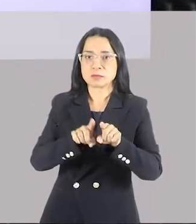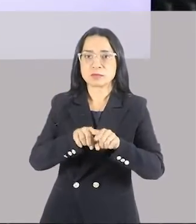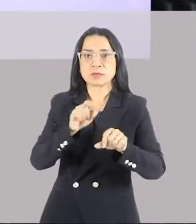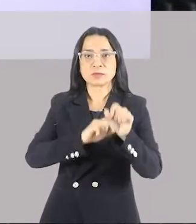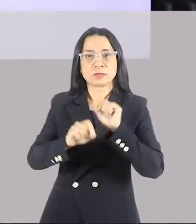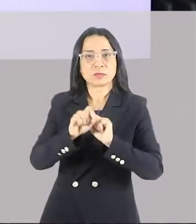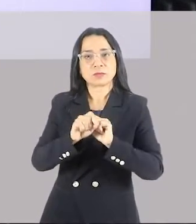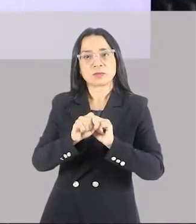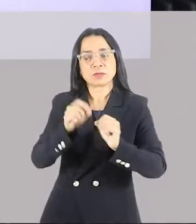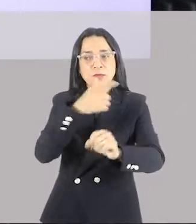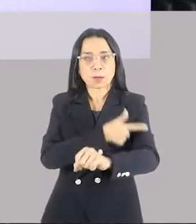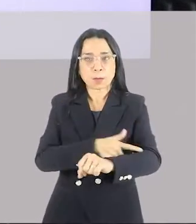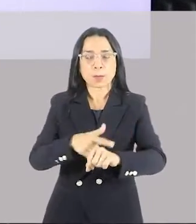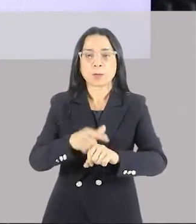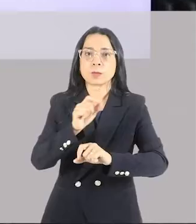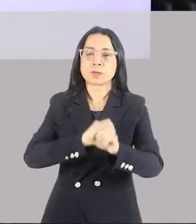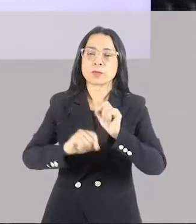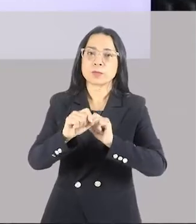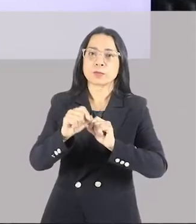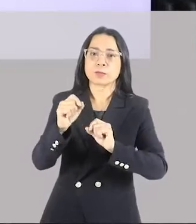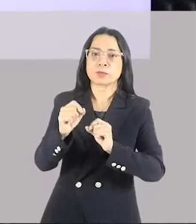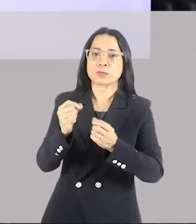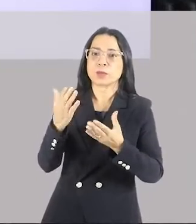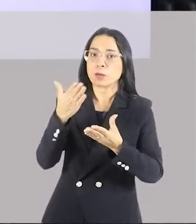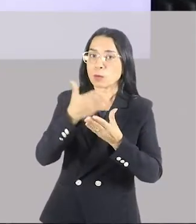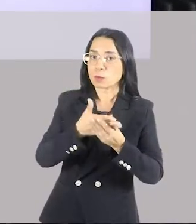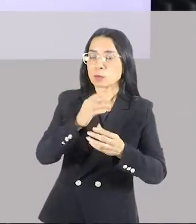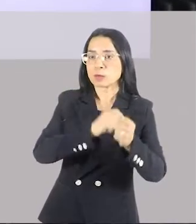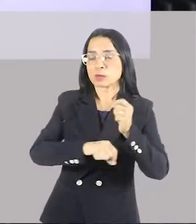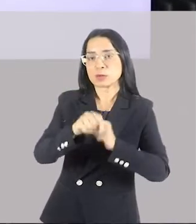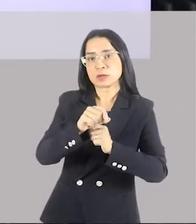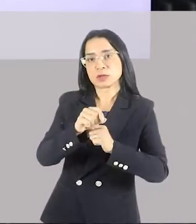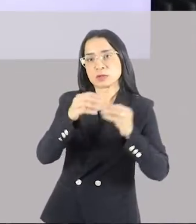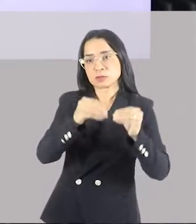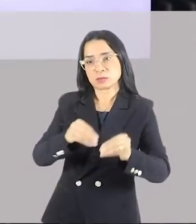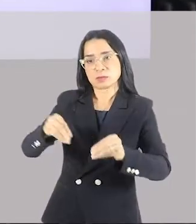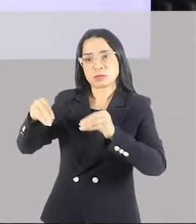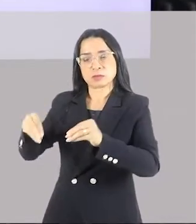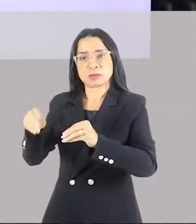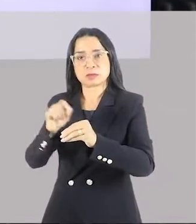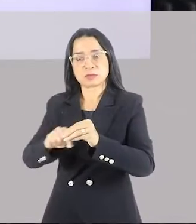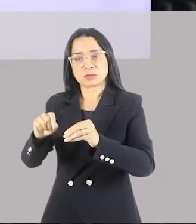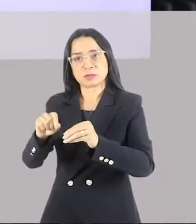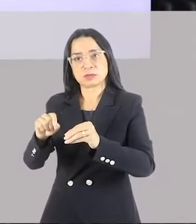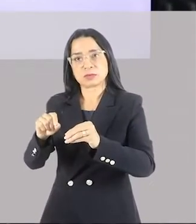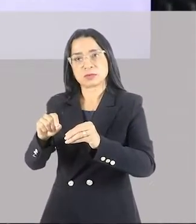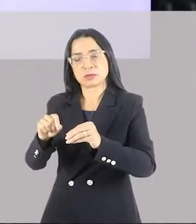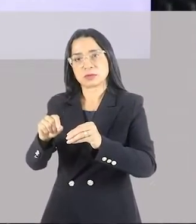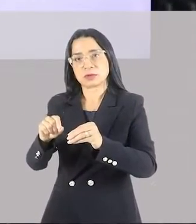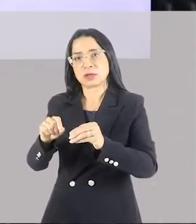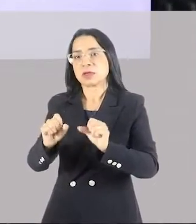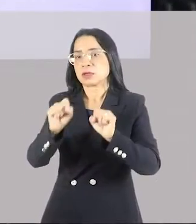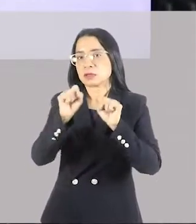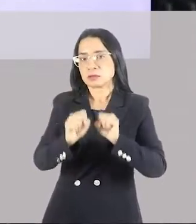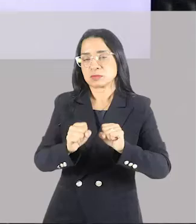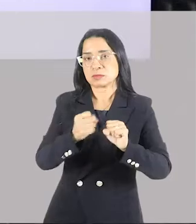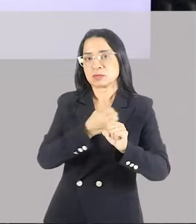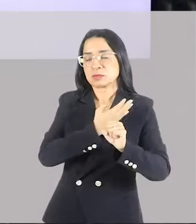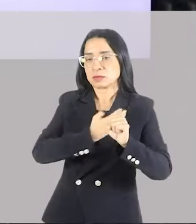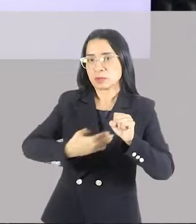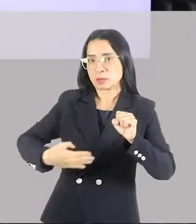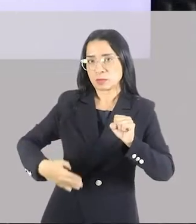a moralidade nesse processo de transferência da execução do poder público para uma